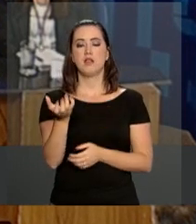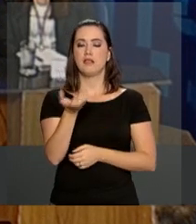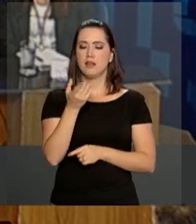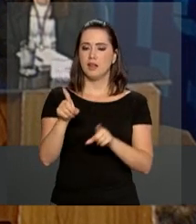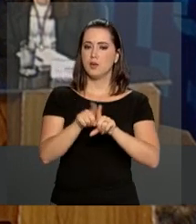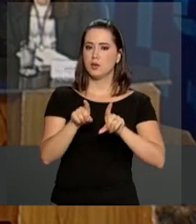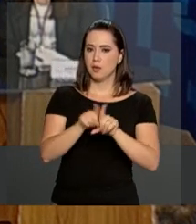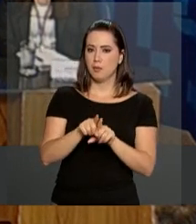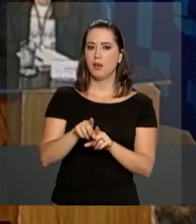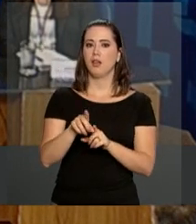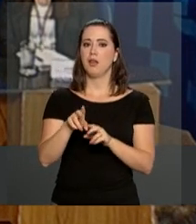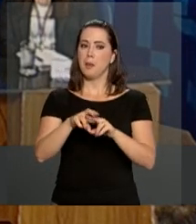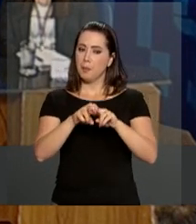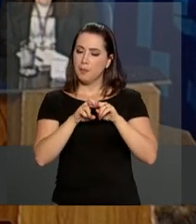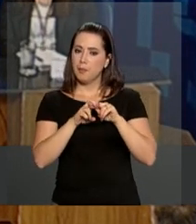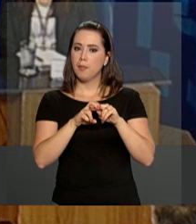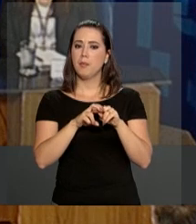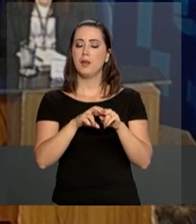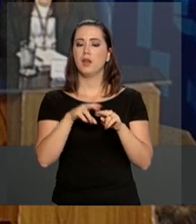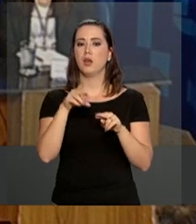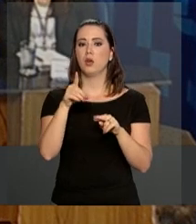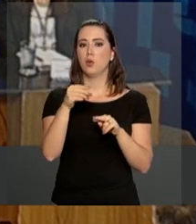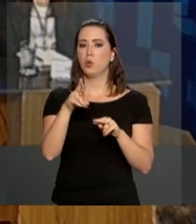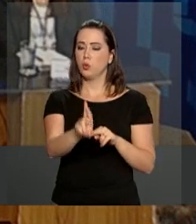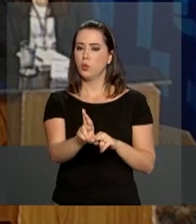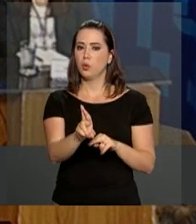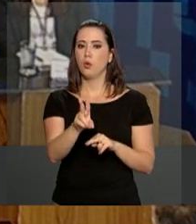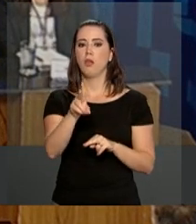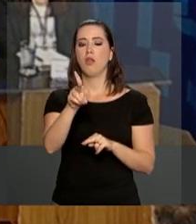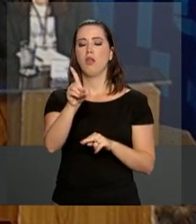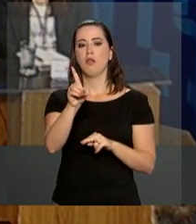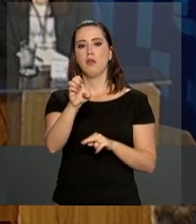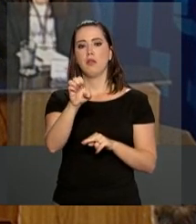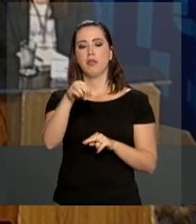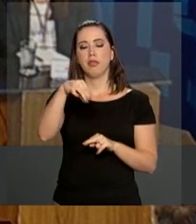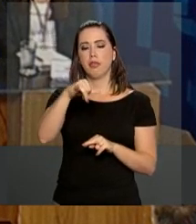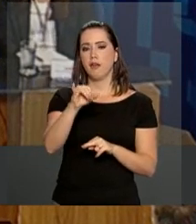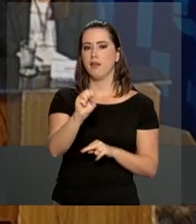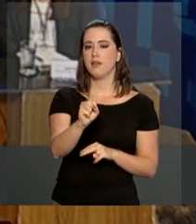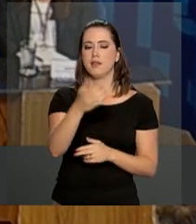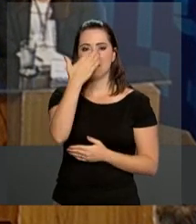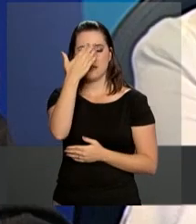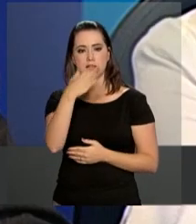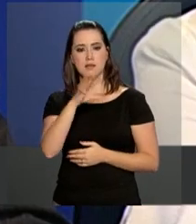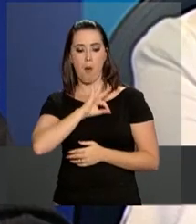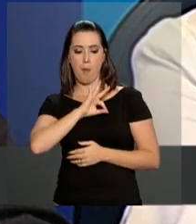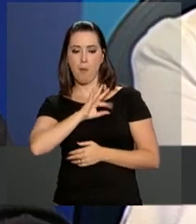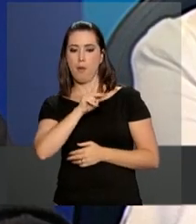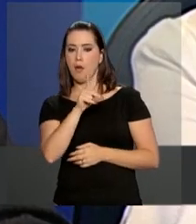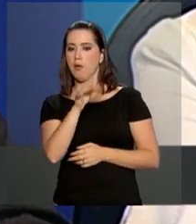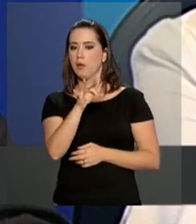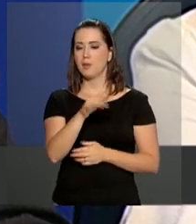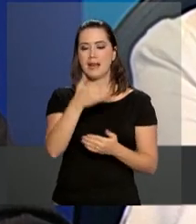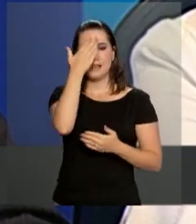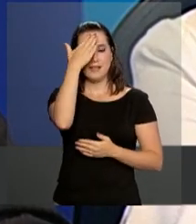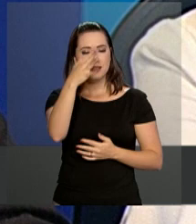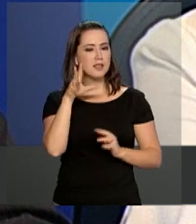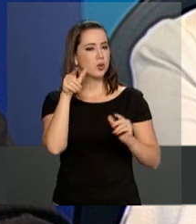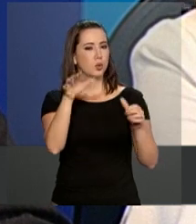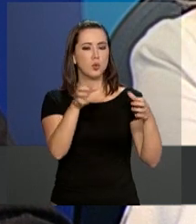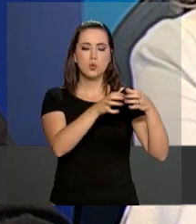dênis que aqui representa a polícia federal agradecer à polícia federal mas a todas as forças que